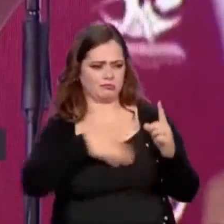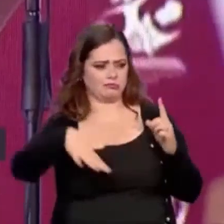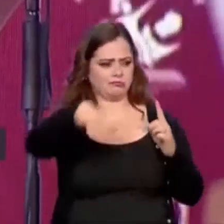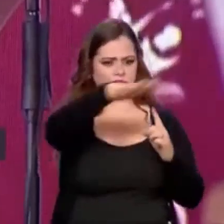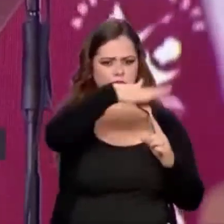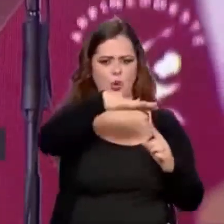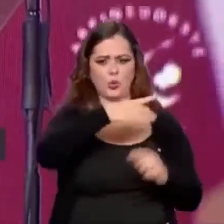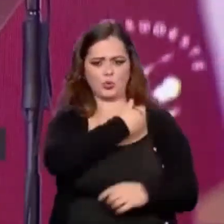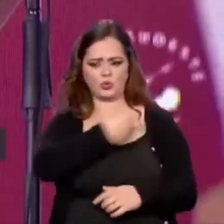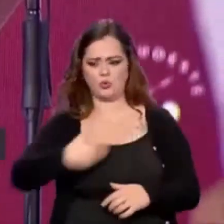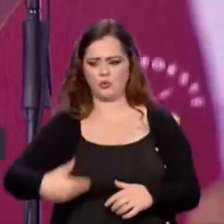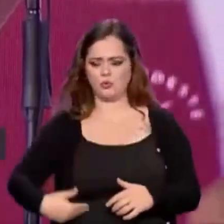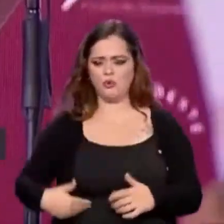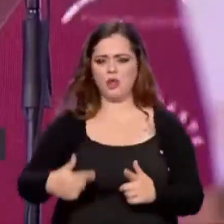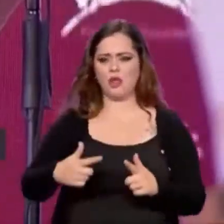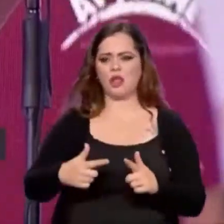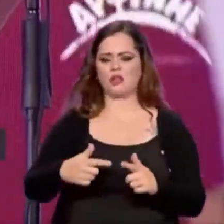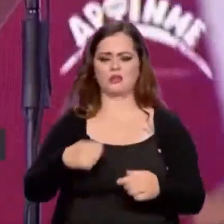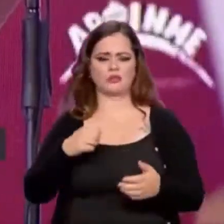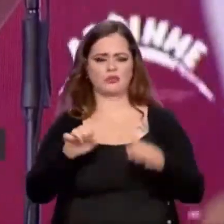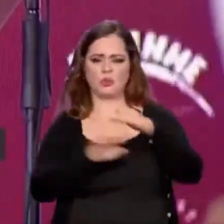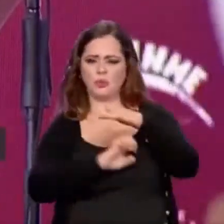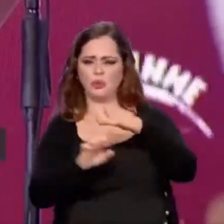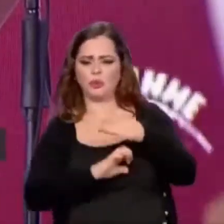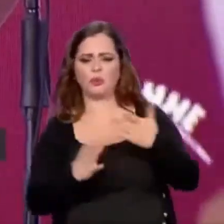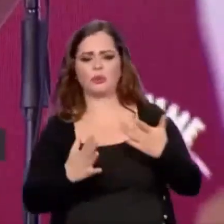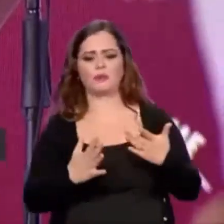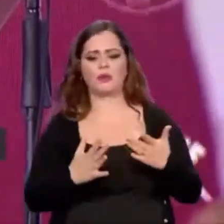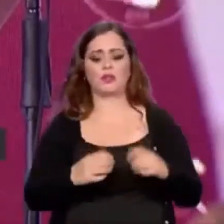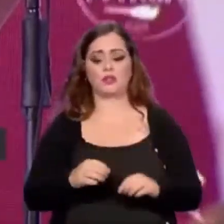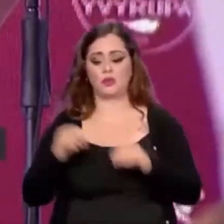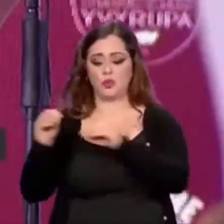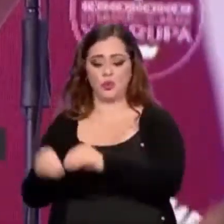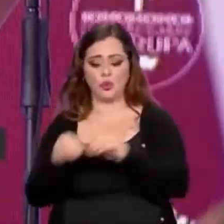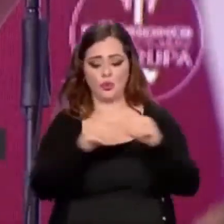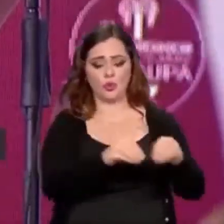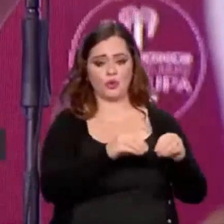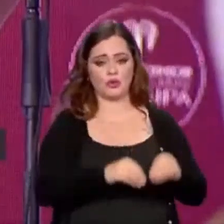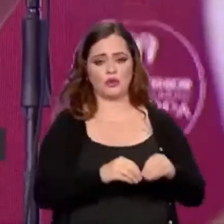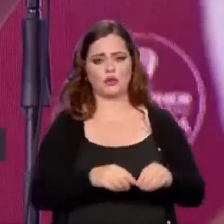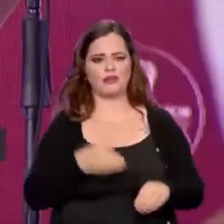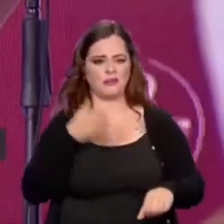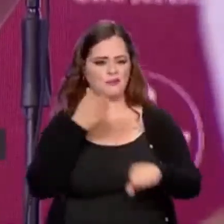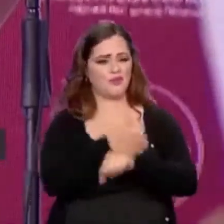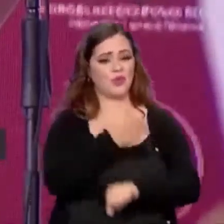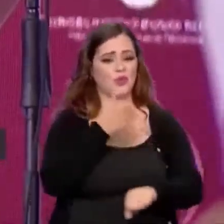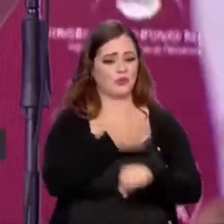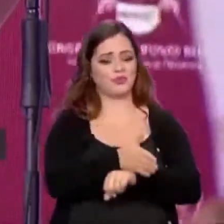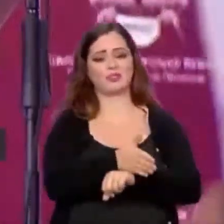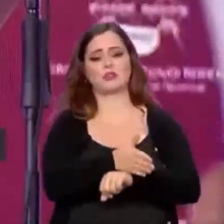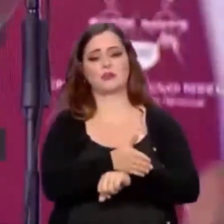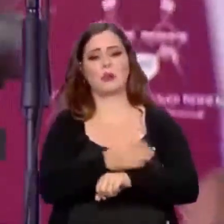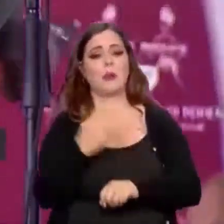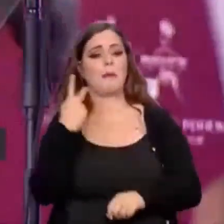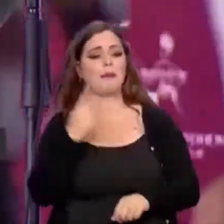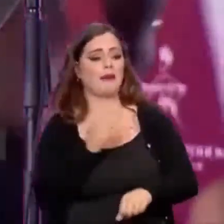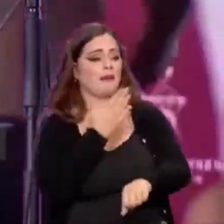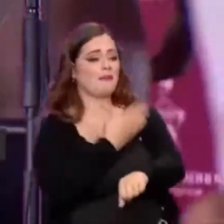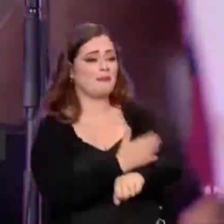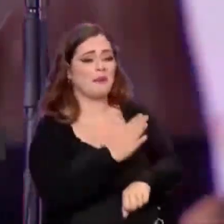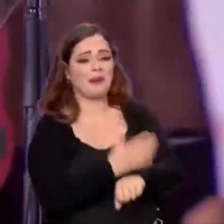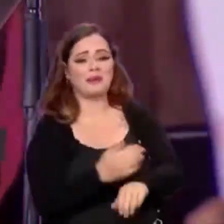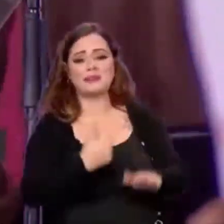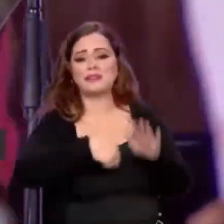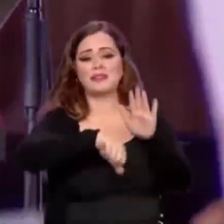sobreposições, empreendimentos, grilagem, ocupações e invasões para a prática de uma série